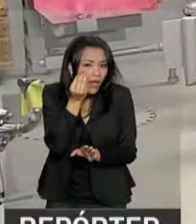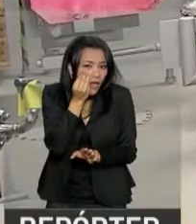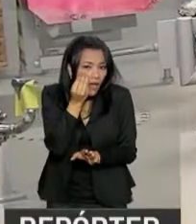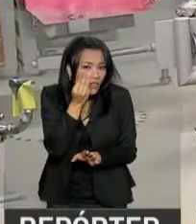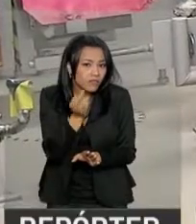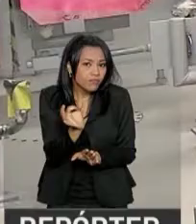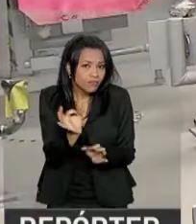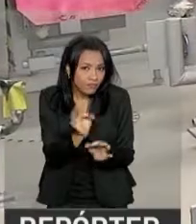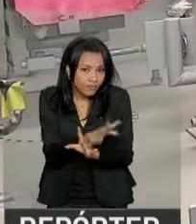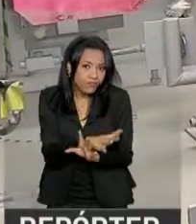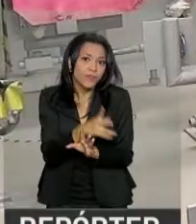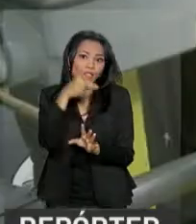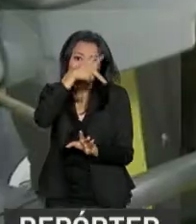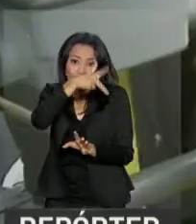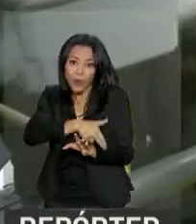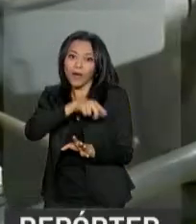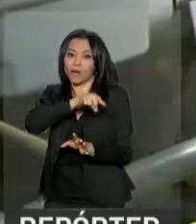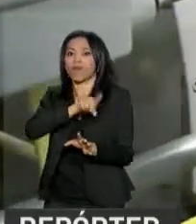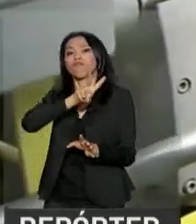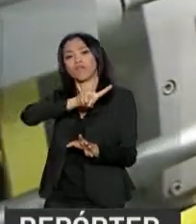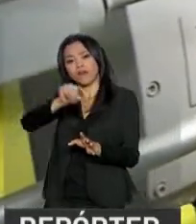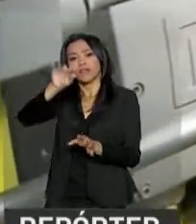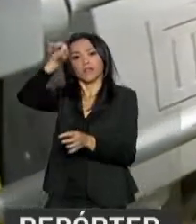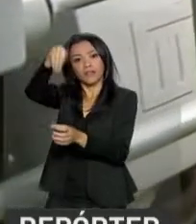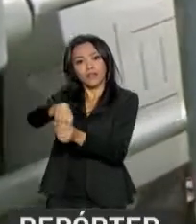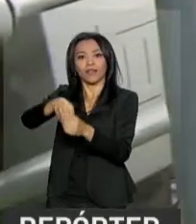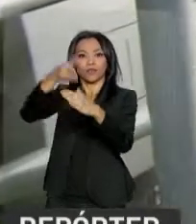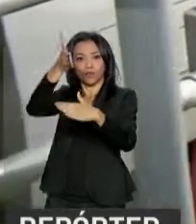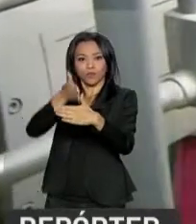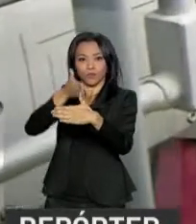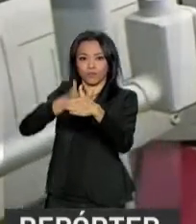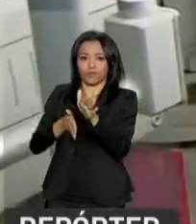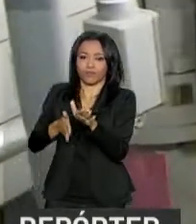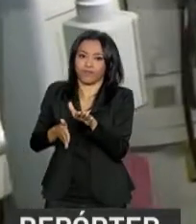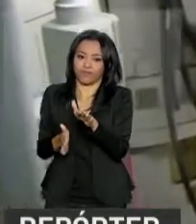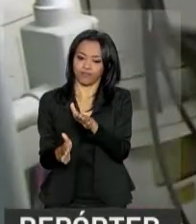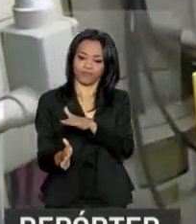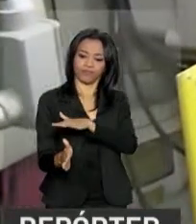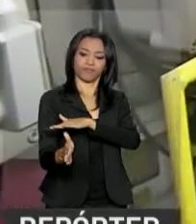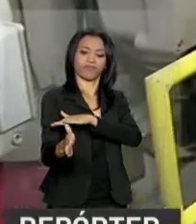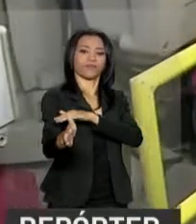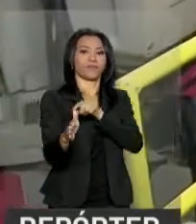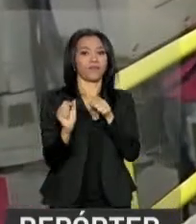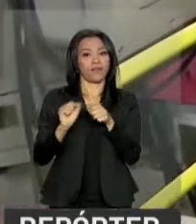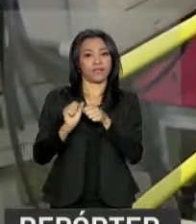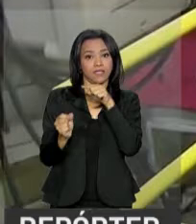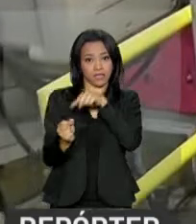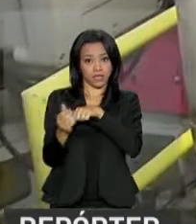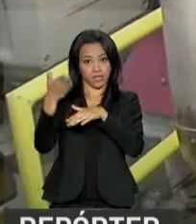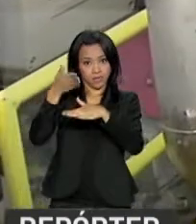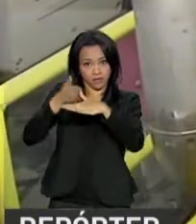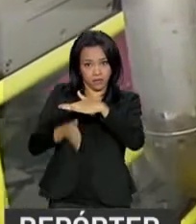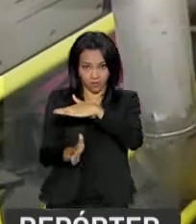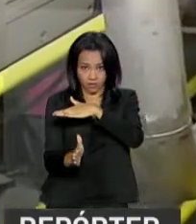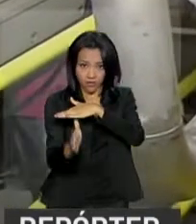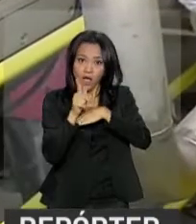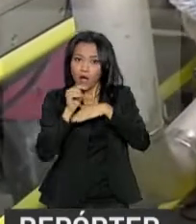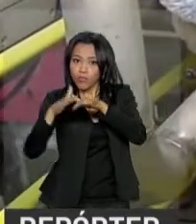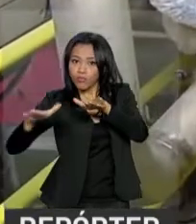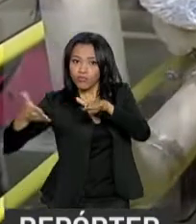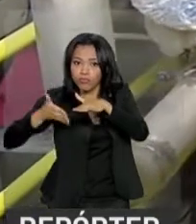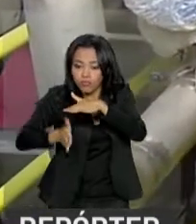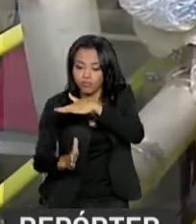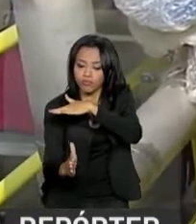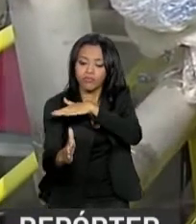conjunto semelhante ao modelo será instalado no submarino nuclear finalizada esta etapa o protótipo será usado como